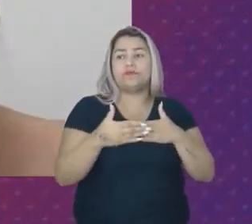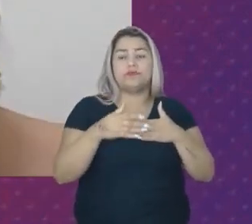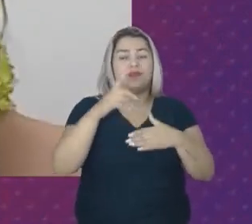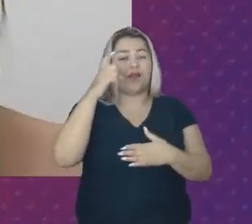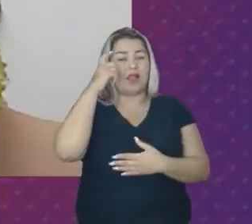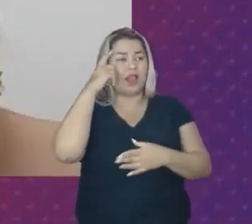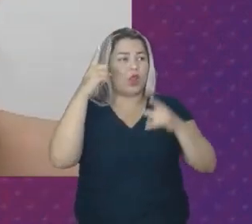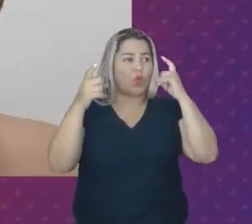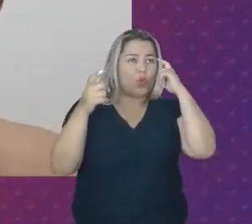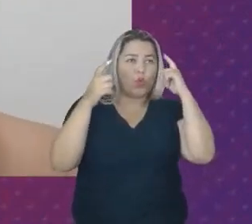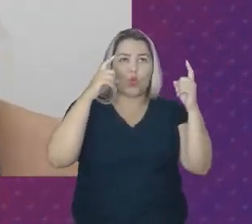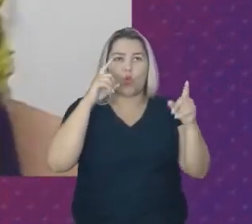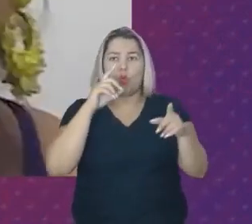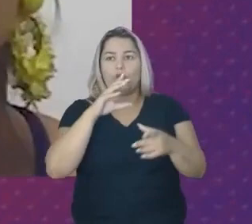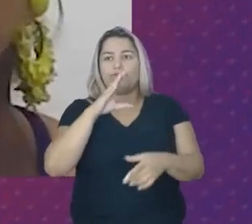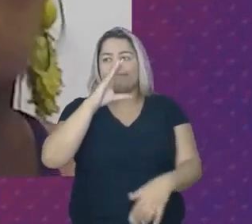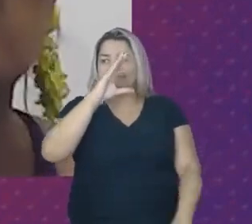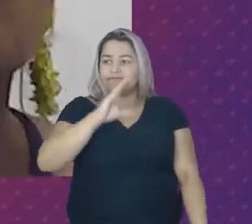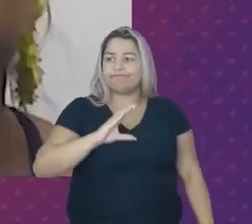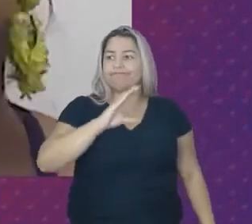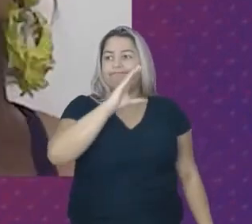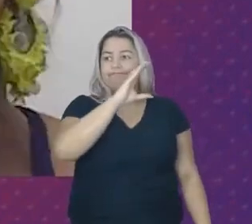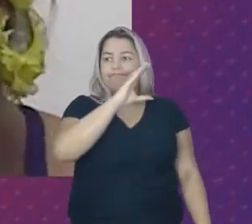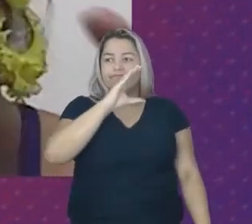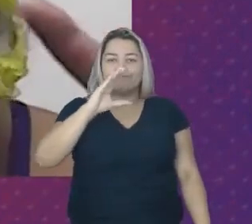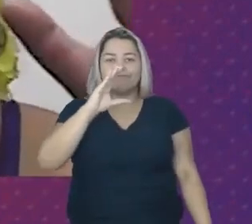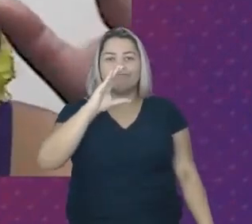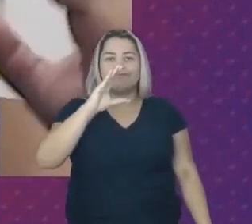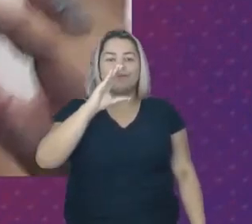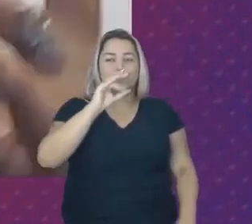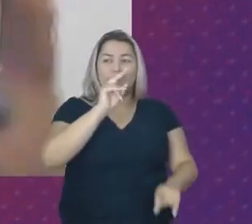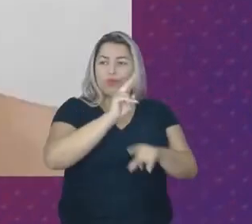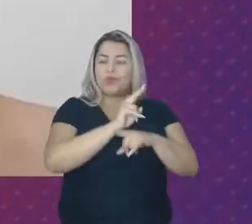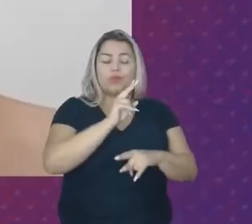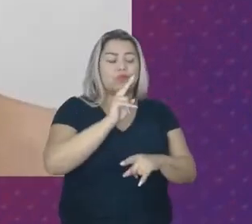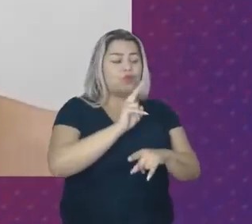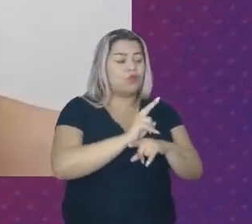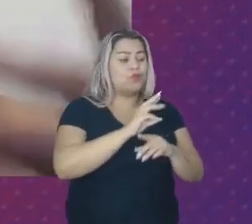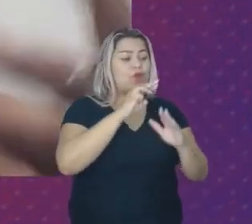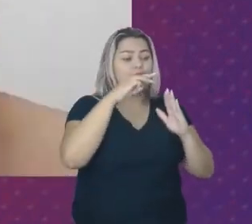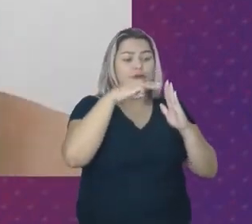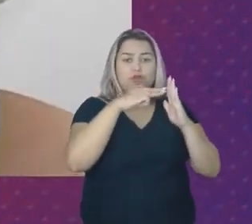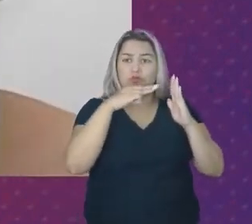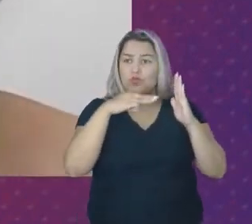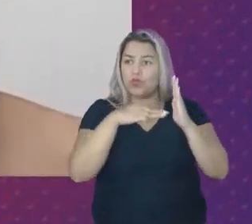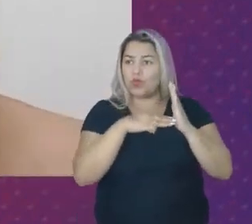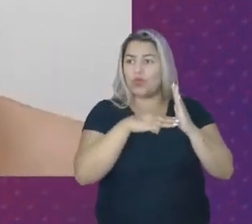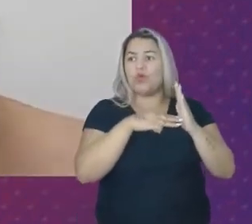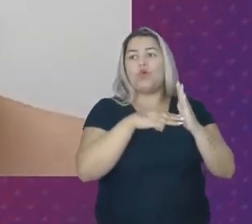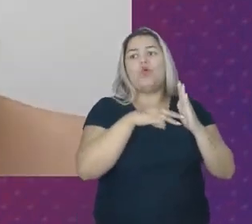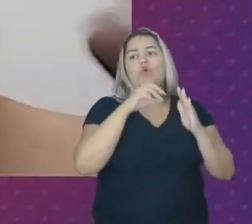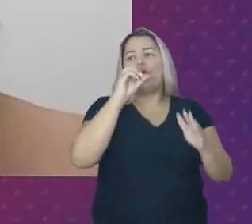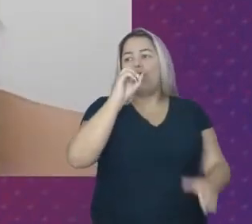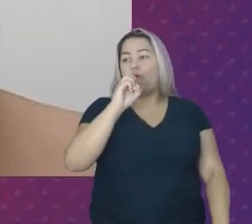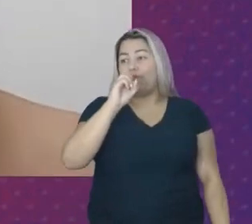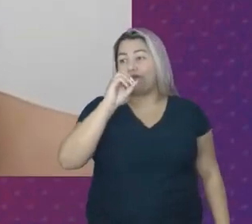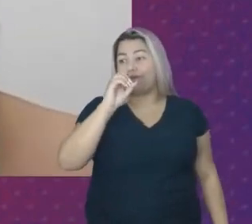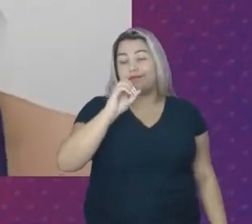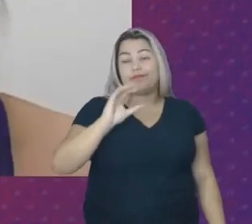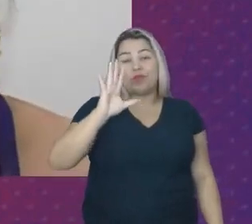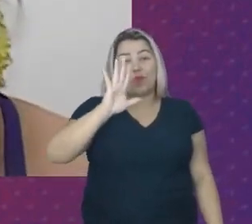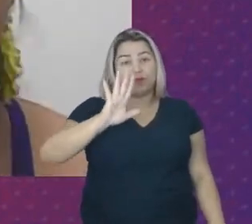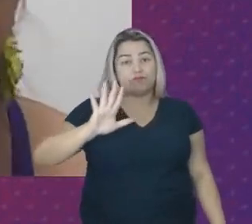ideia cristã conservadora ou de uma metodologia ocidental e que não leva